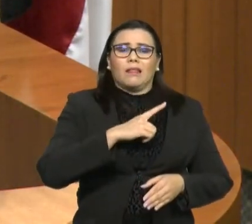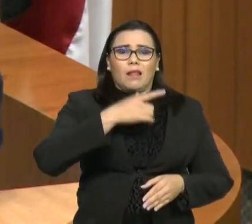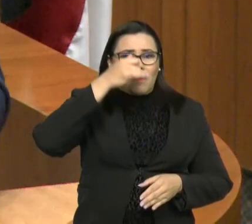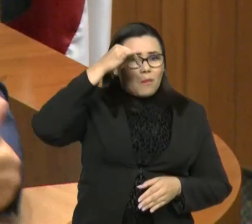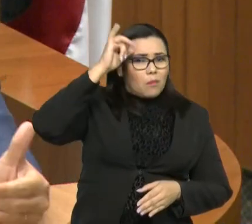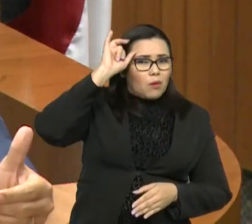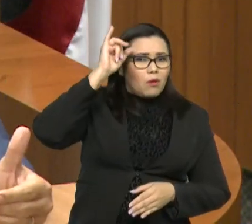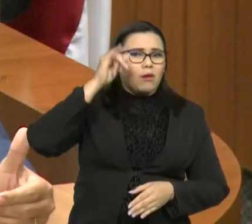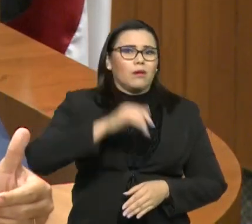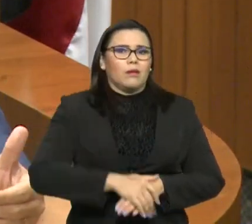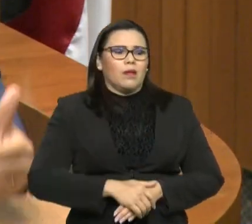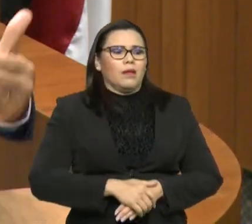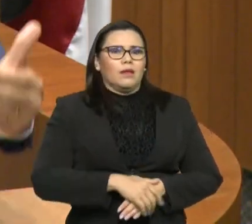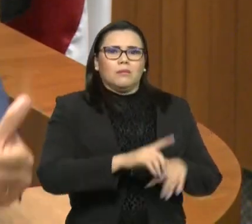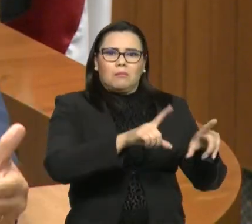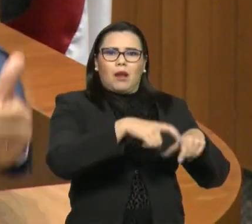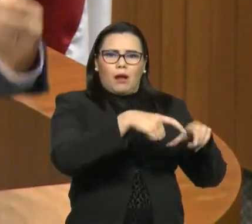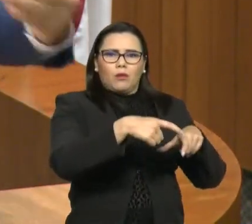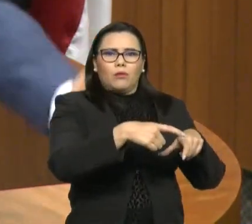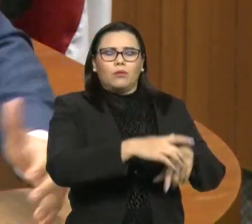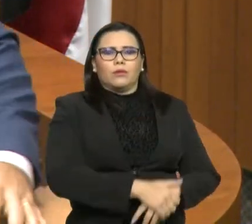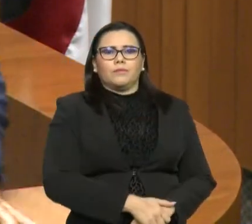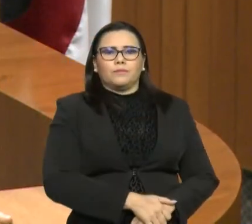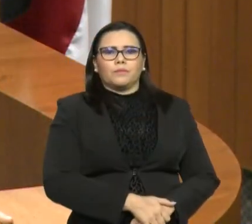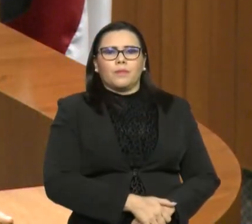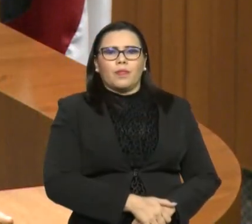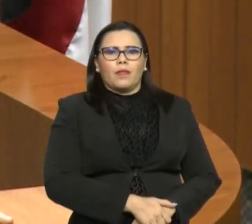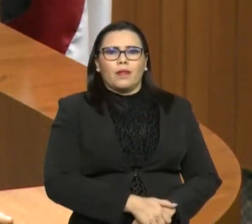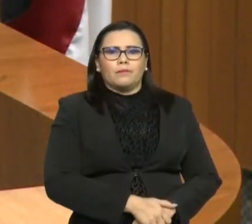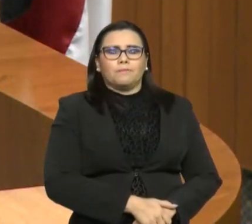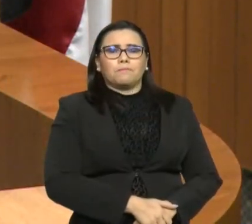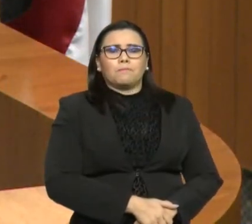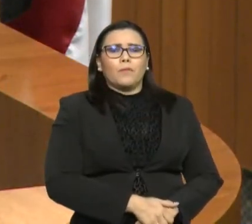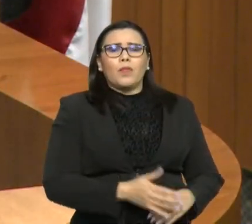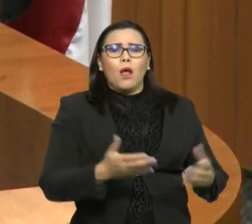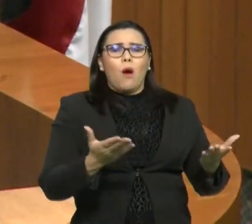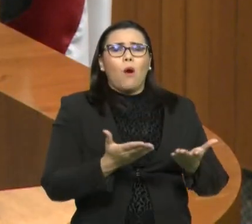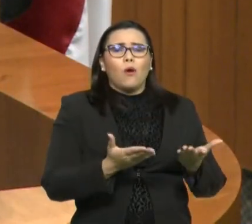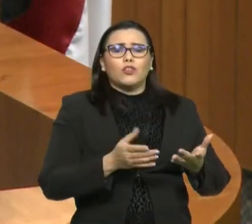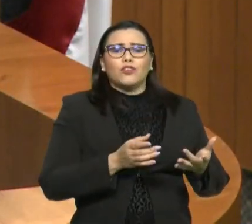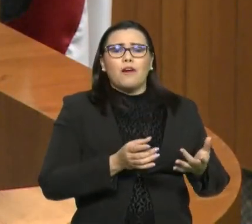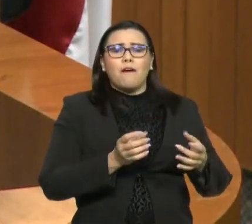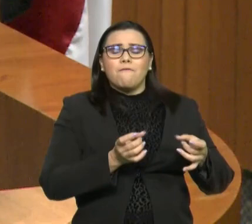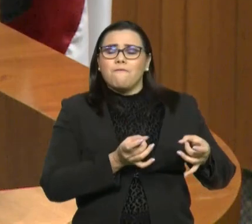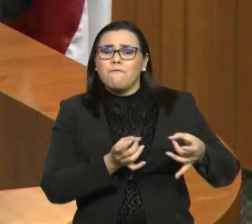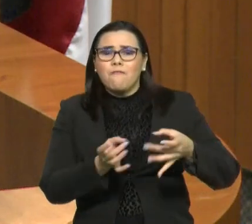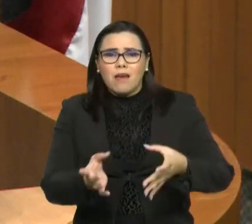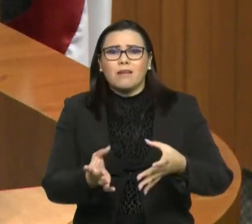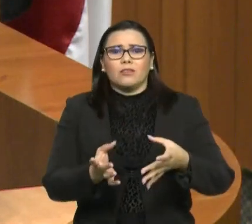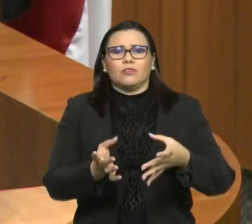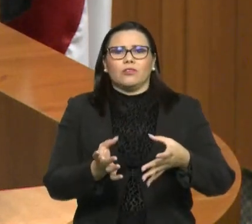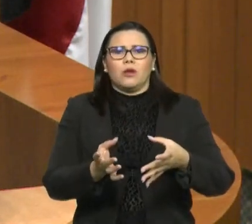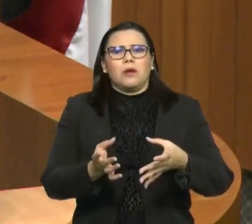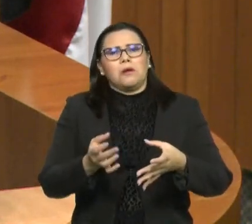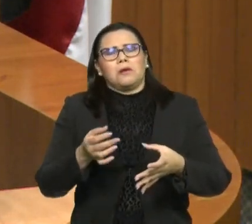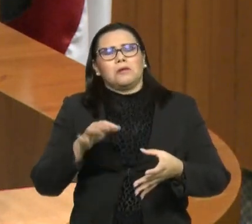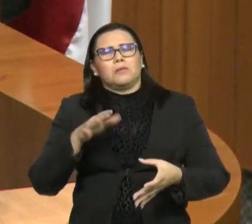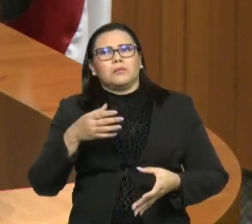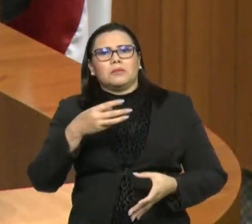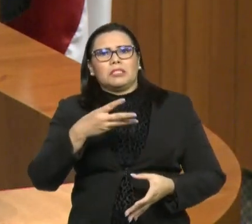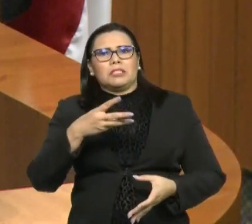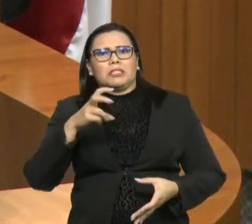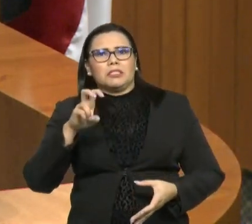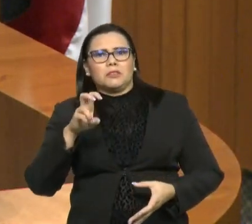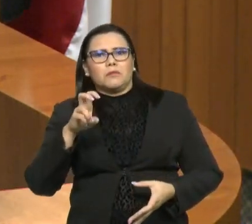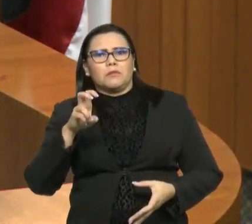valor não chegou diretamente ao consumidor. Isso eleva o preço, deputado Ricardo, da